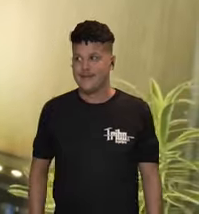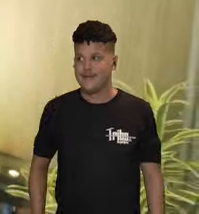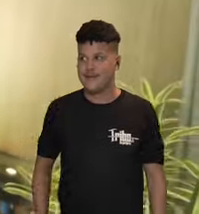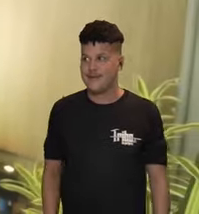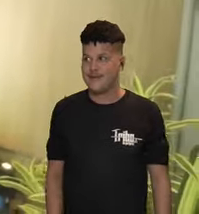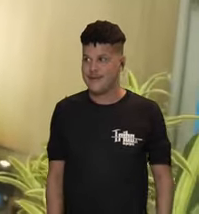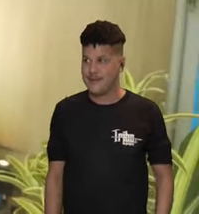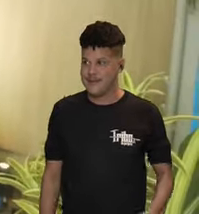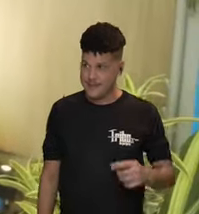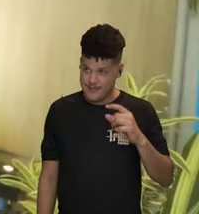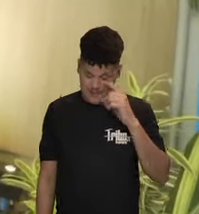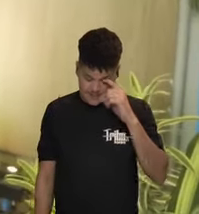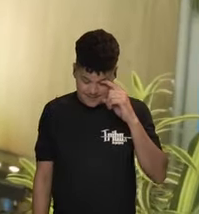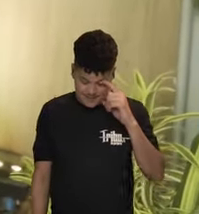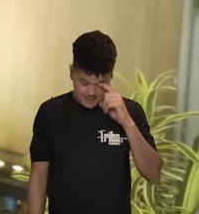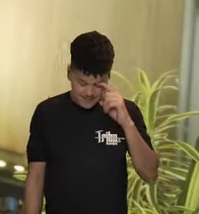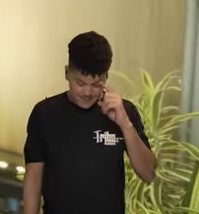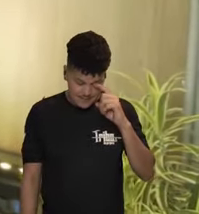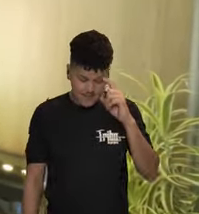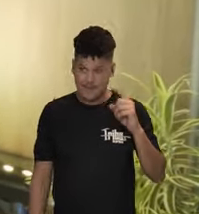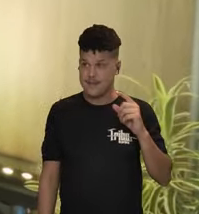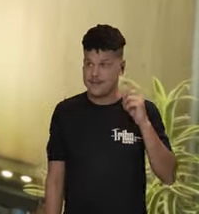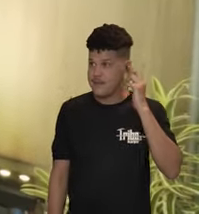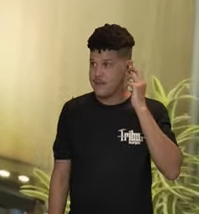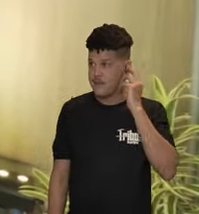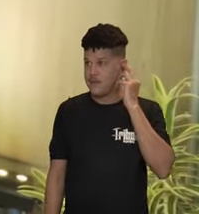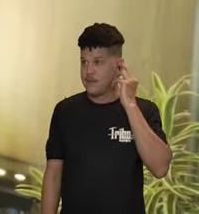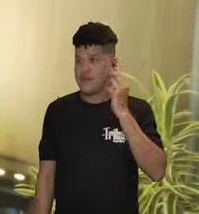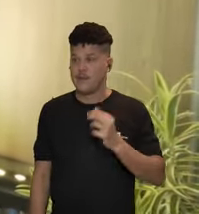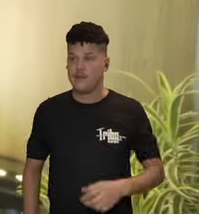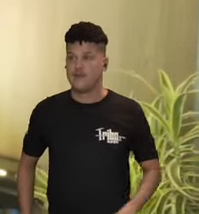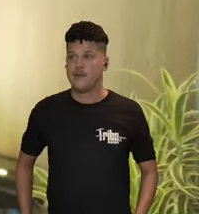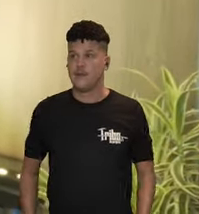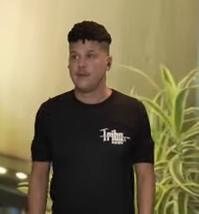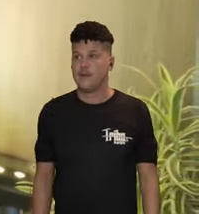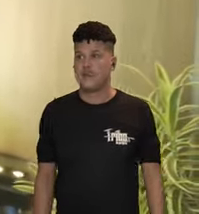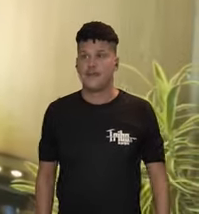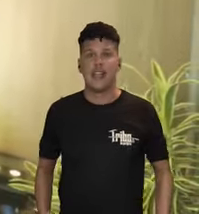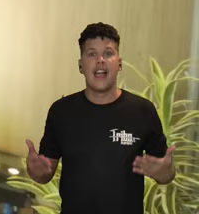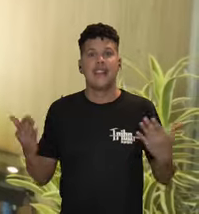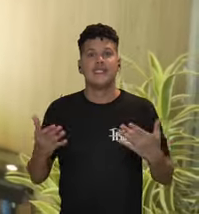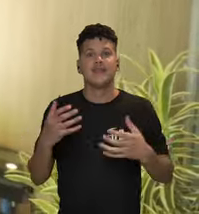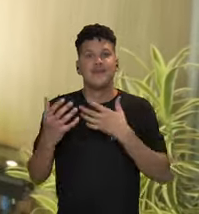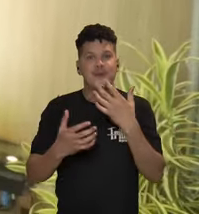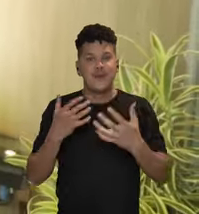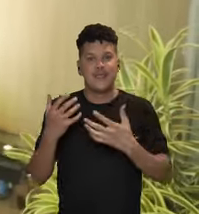Dá mais um grau no violão cantando. Agora essa aqui, Luke. E essa música aí, mano? Agora fala pra mim desse som aí, velho.